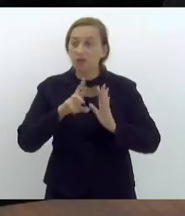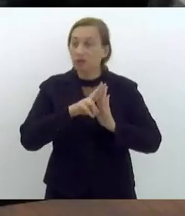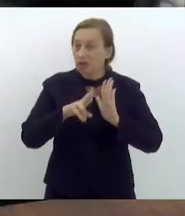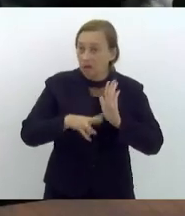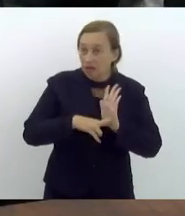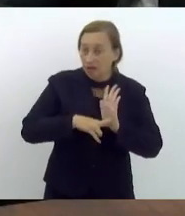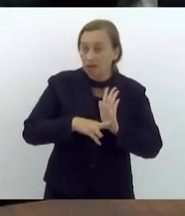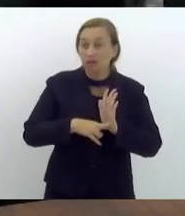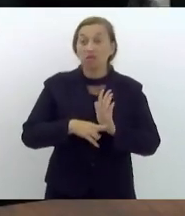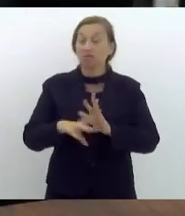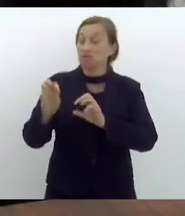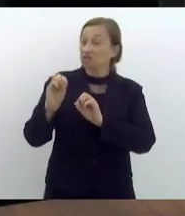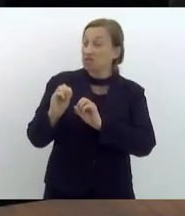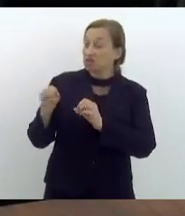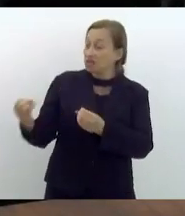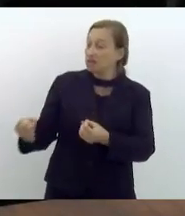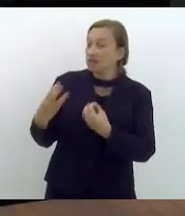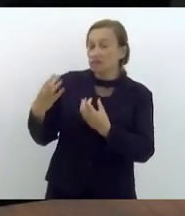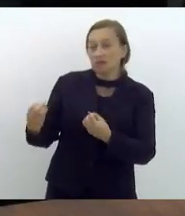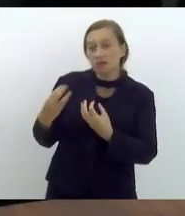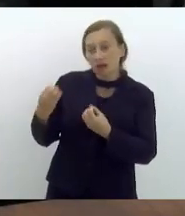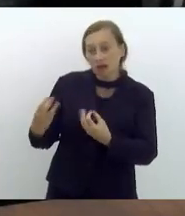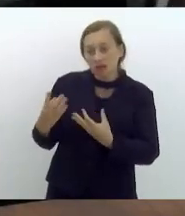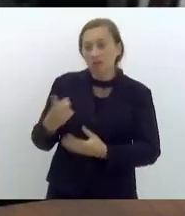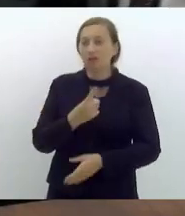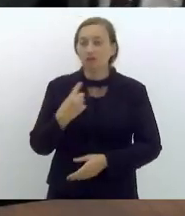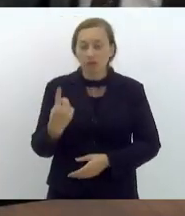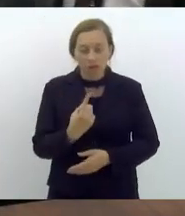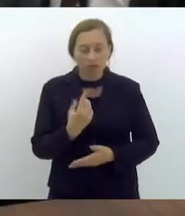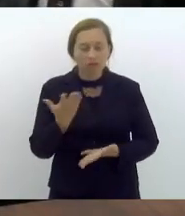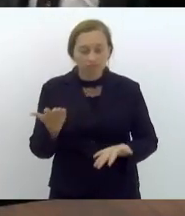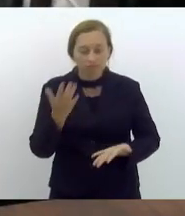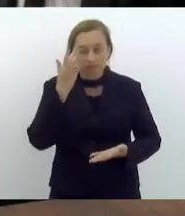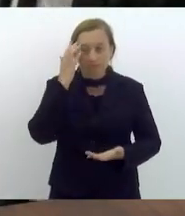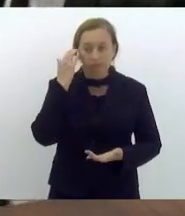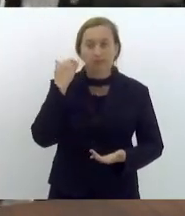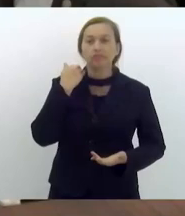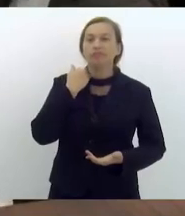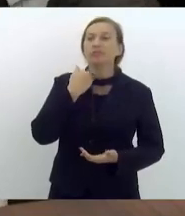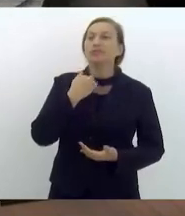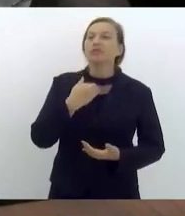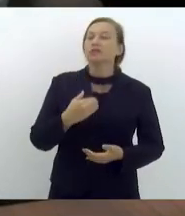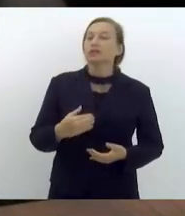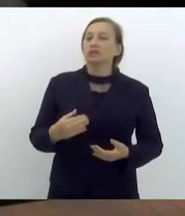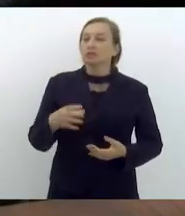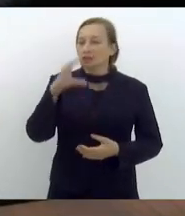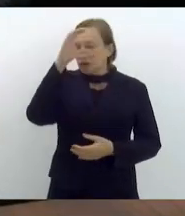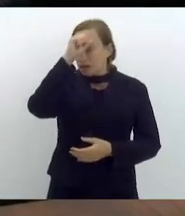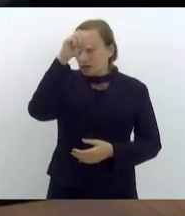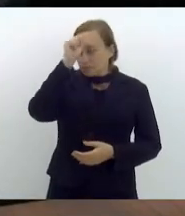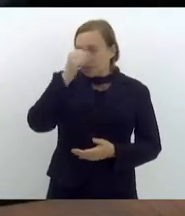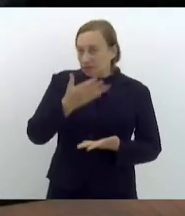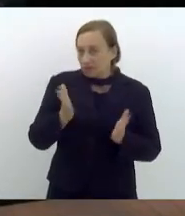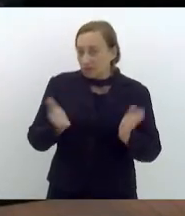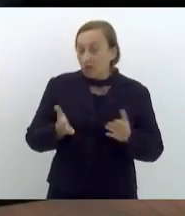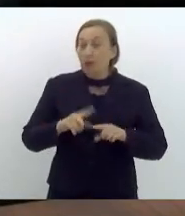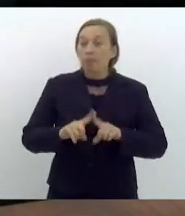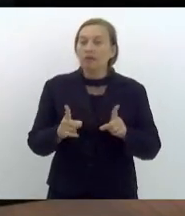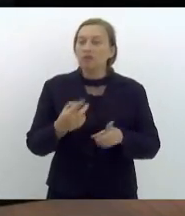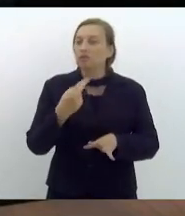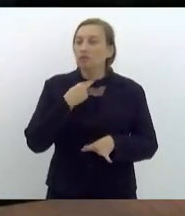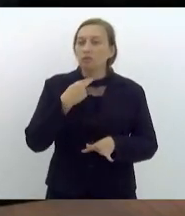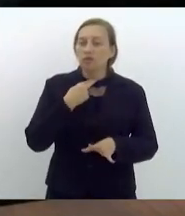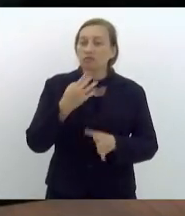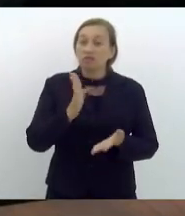e tem dado aula aqui na Assembleia Legislativa da aula para todos nós que somos meros aprendizes agora não podemos deixar